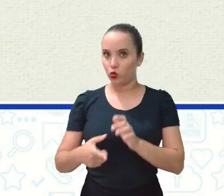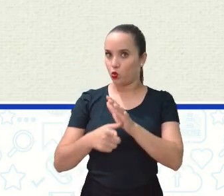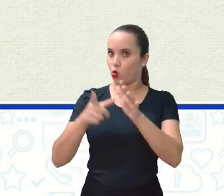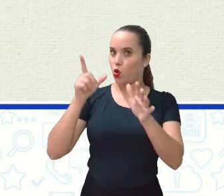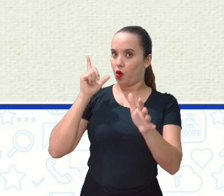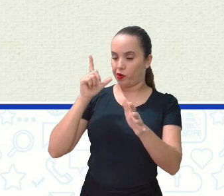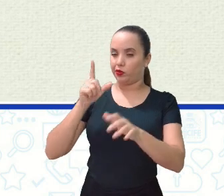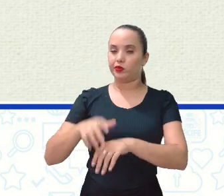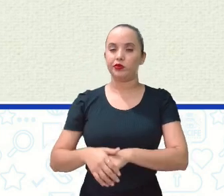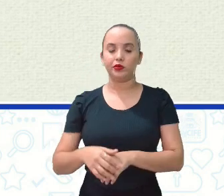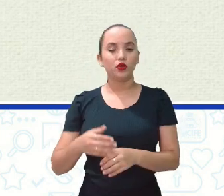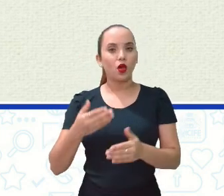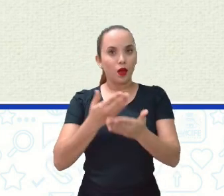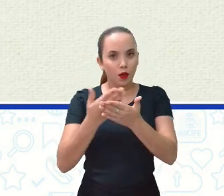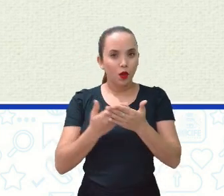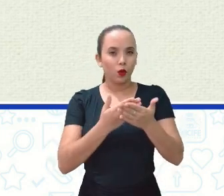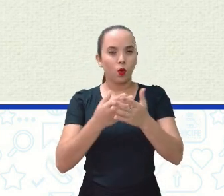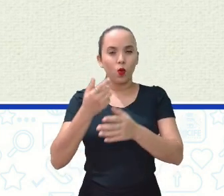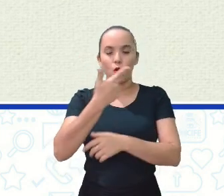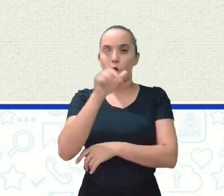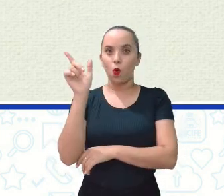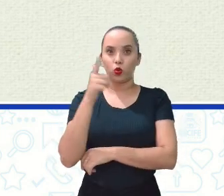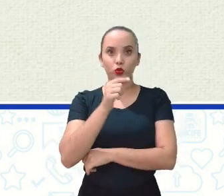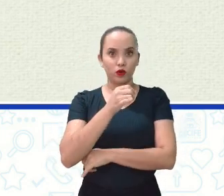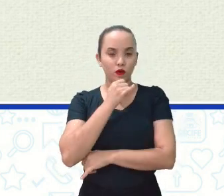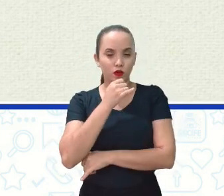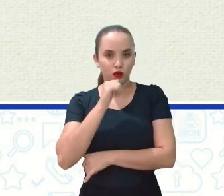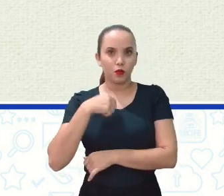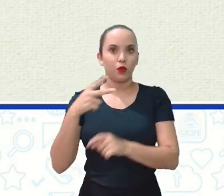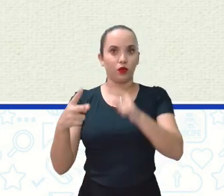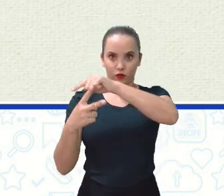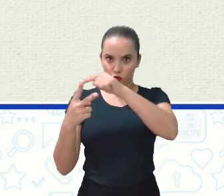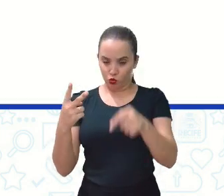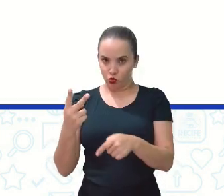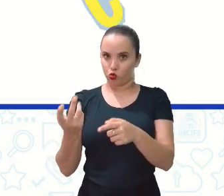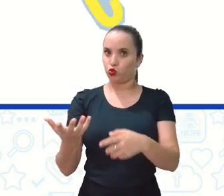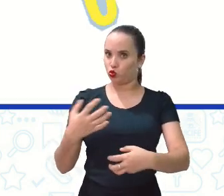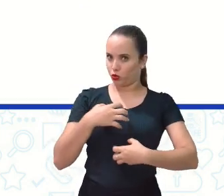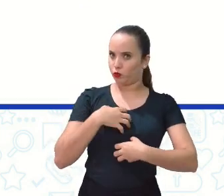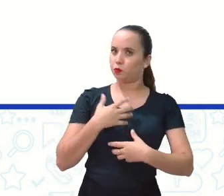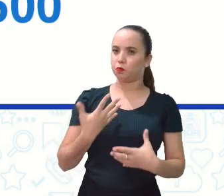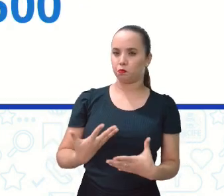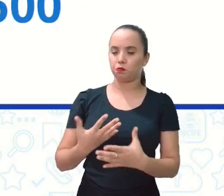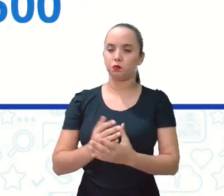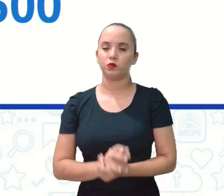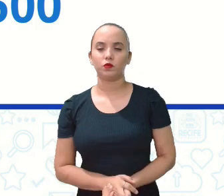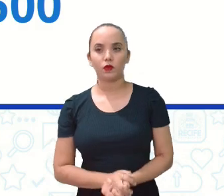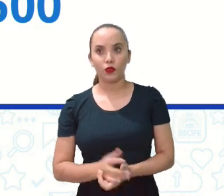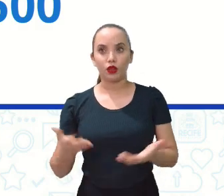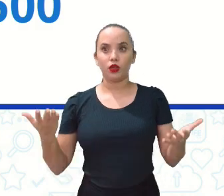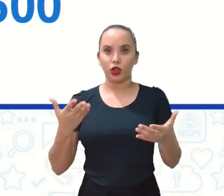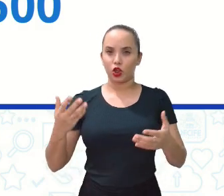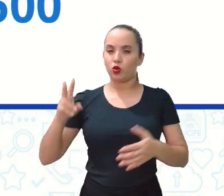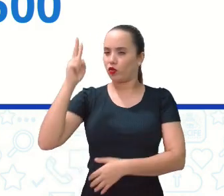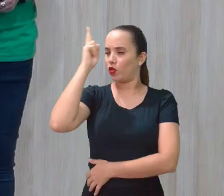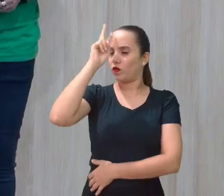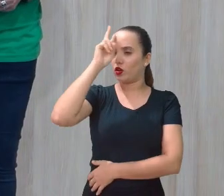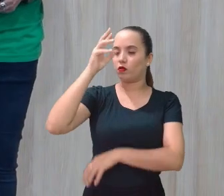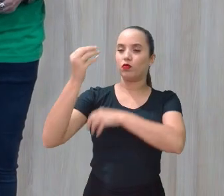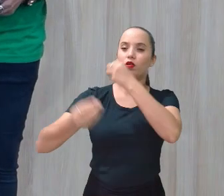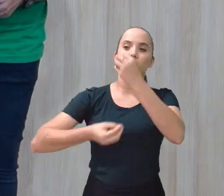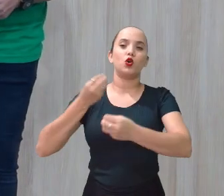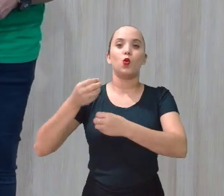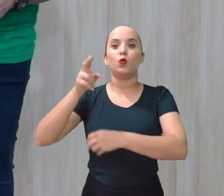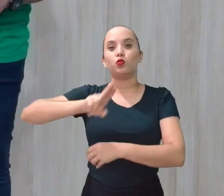exemplo da aula anterior, eu fiz das duas formas, fiz olhando para a balança e fiz aplicando a técnica. E a gente vai relembrar aqui como é que a gente fez